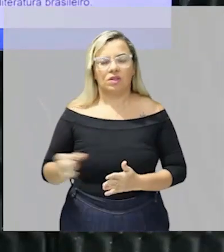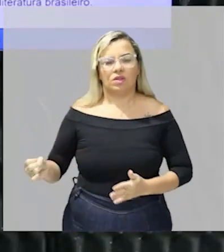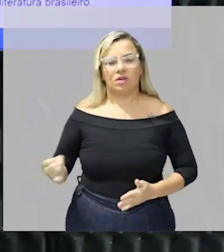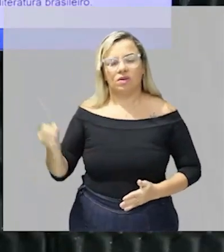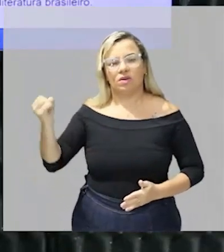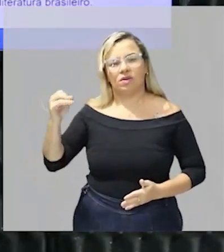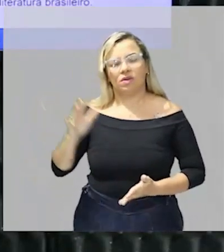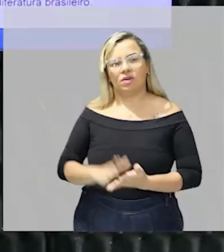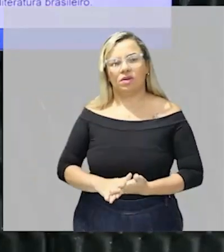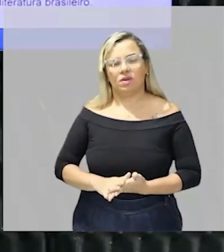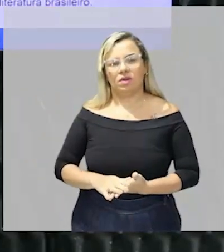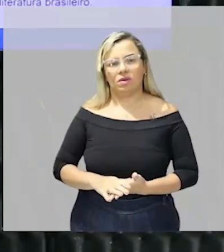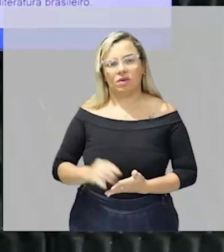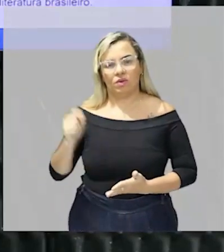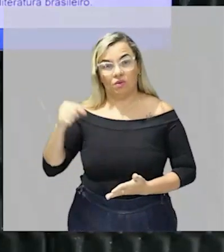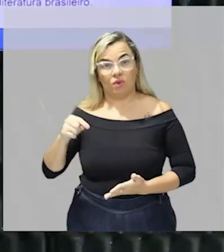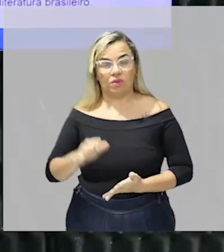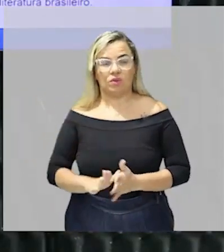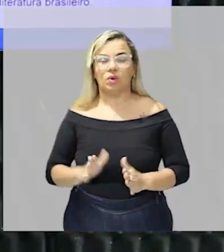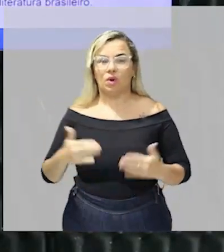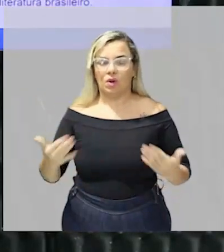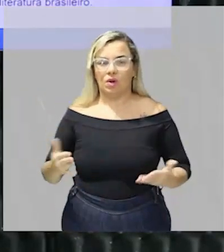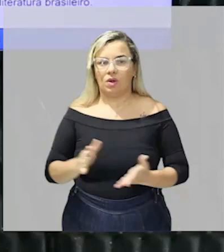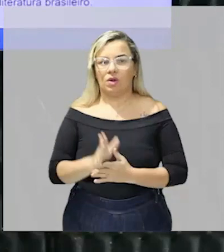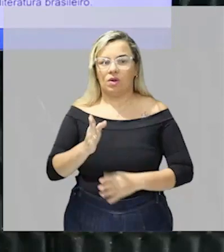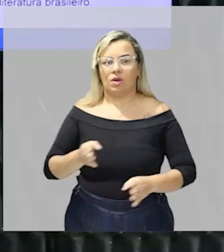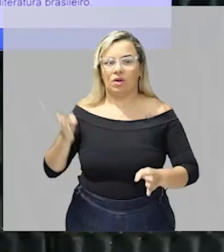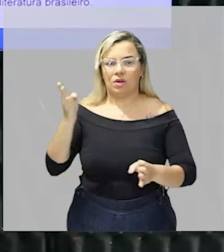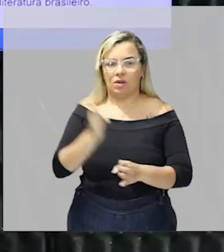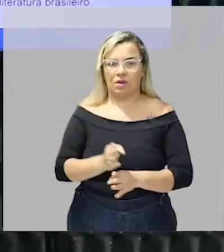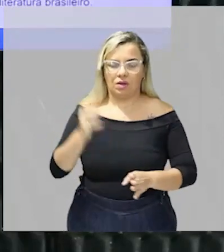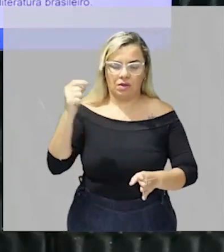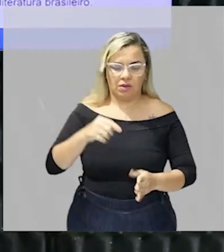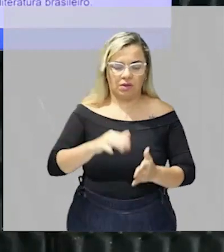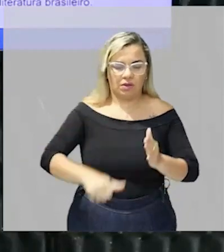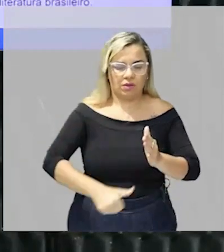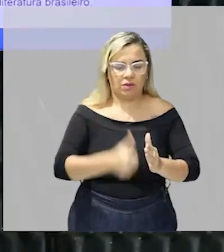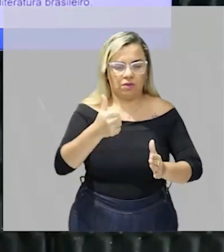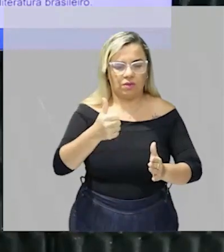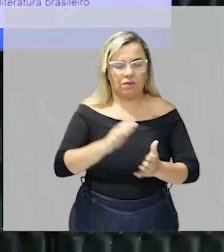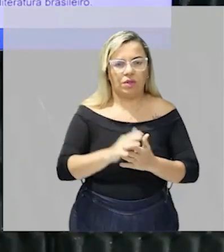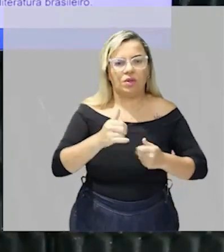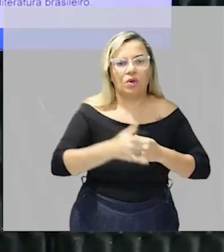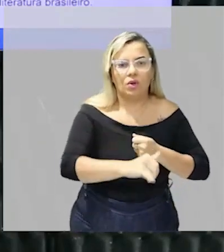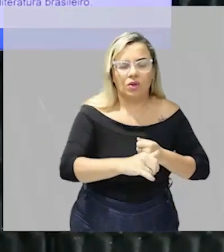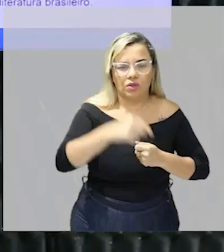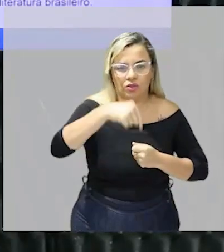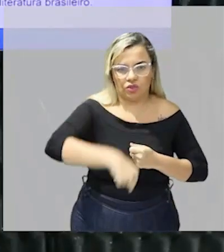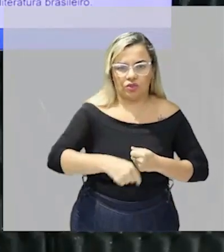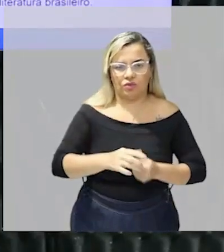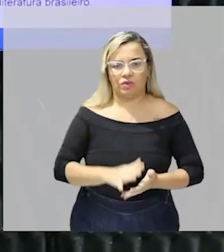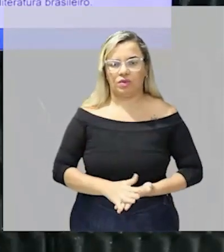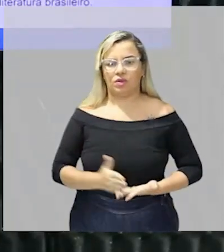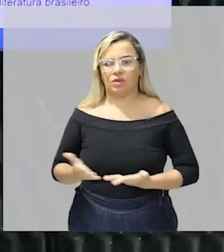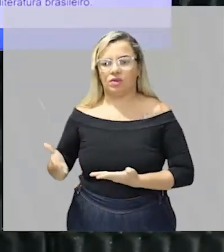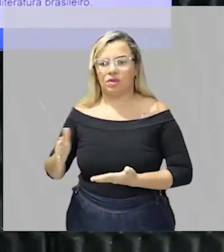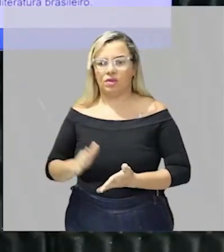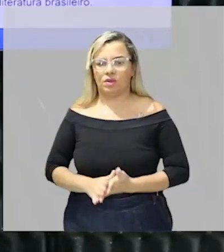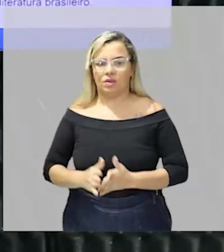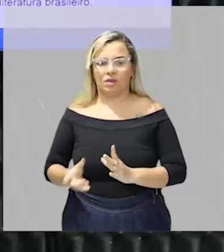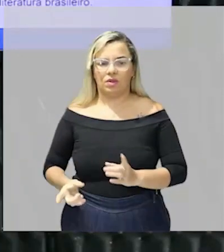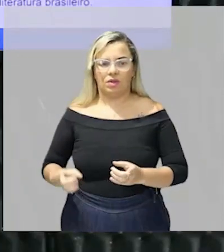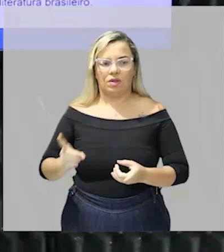importância muito maior, quando dão, para essas crônicas dos primeiros cronistas. Contrariamos